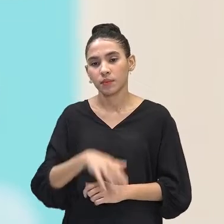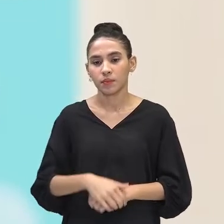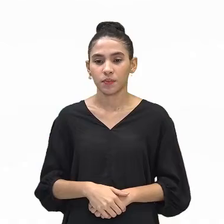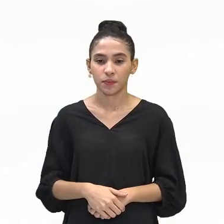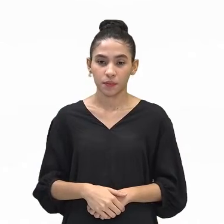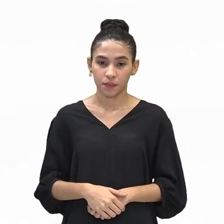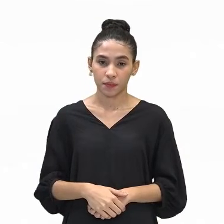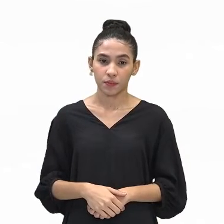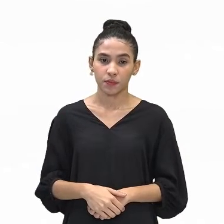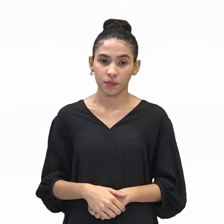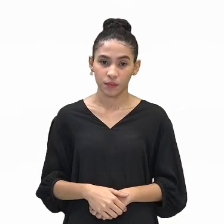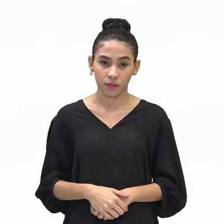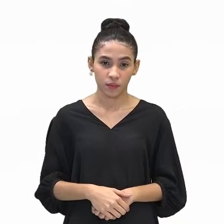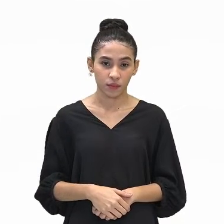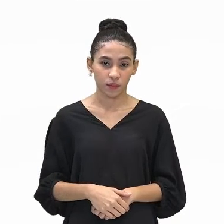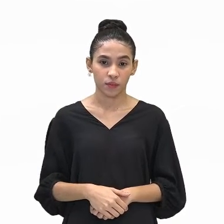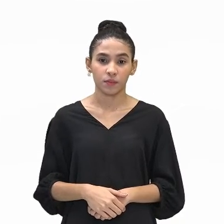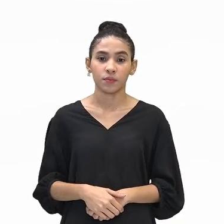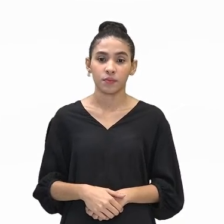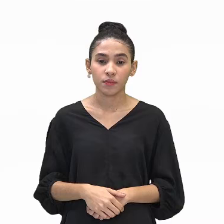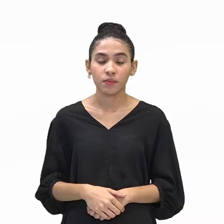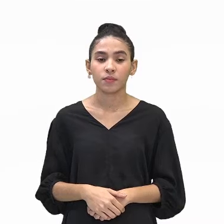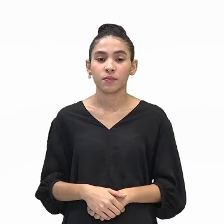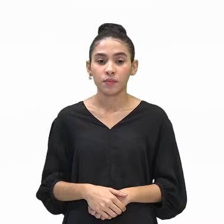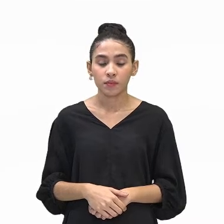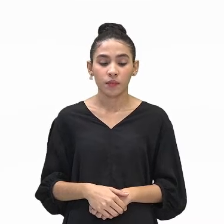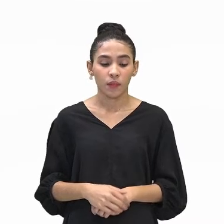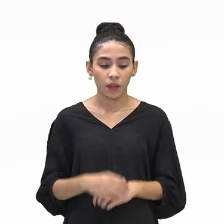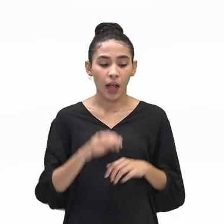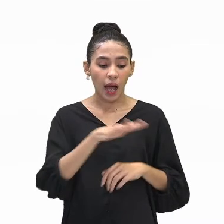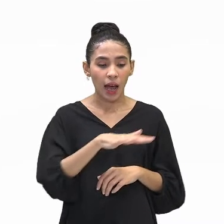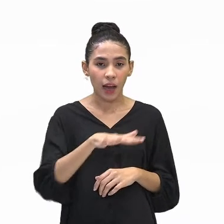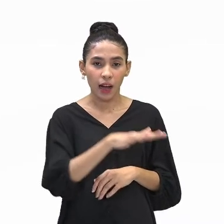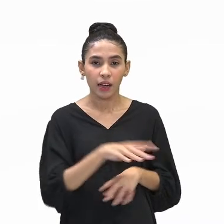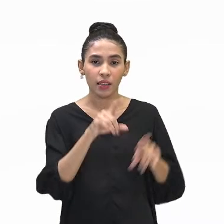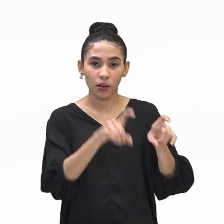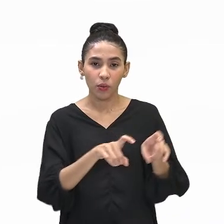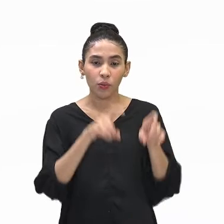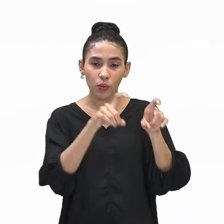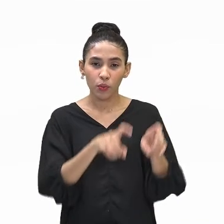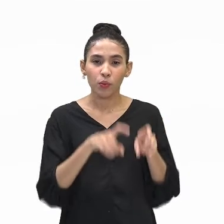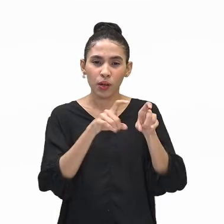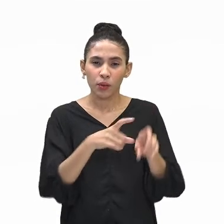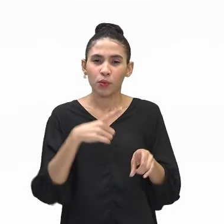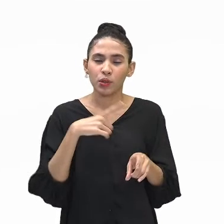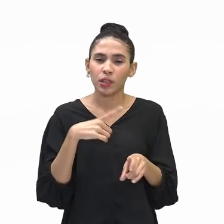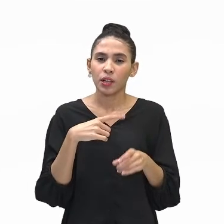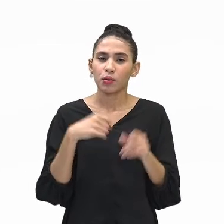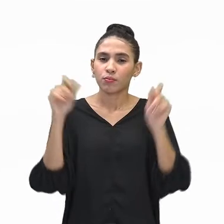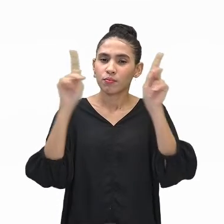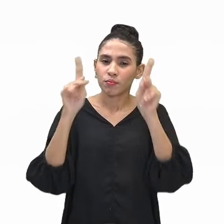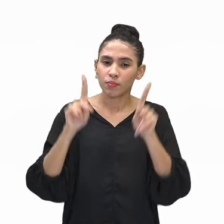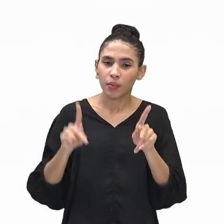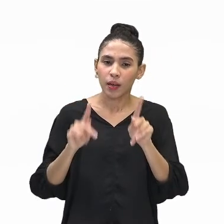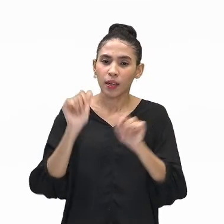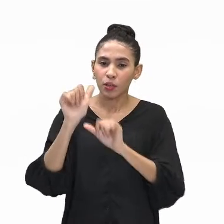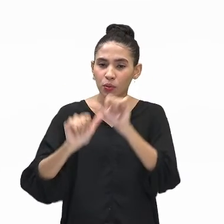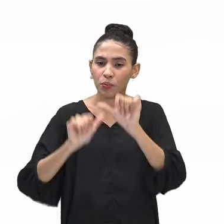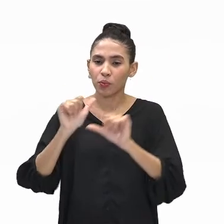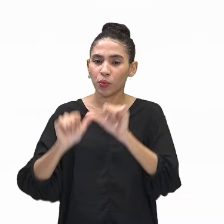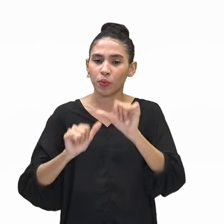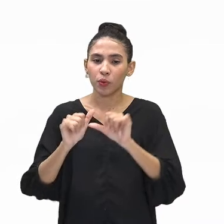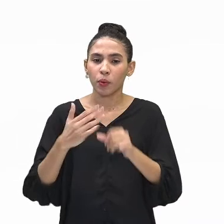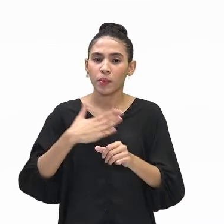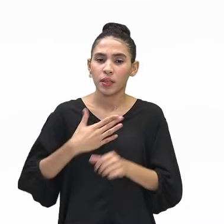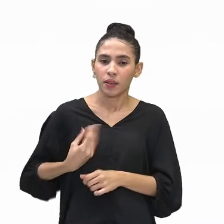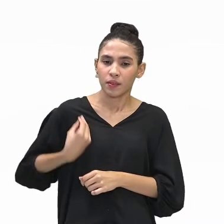do texto. Ali me ouvem os troncos namorados, em que se transformou a antiga gente.